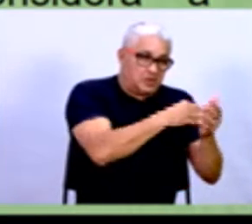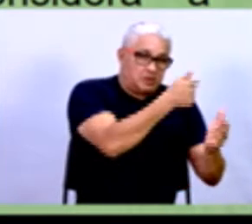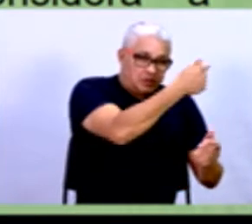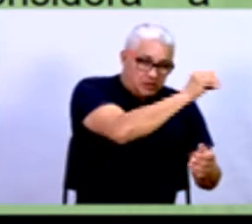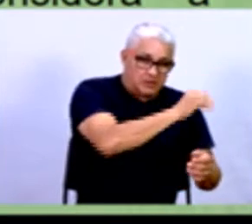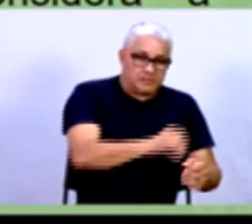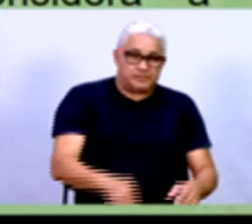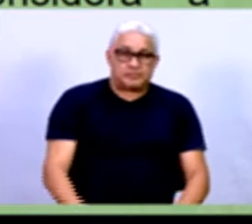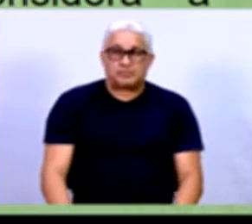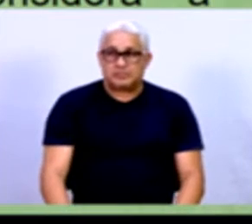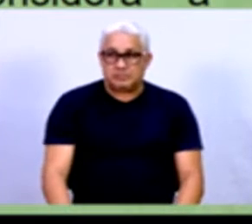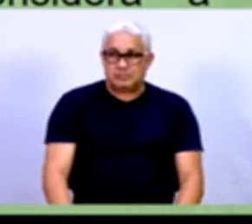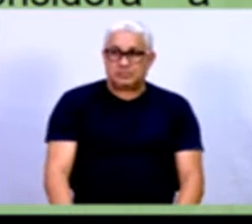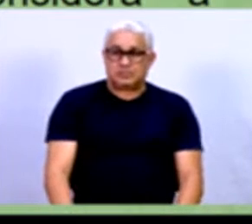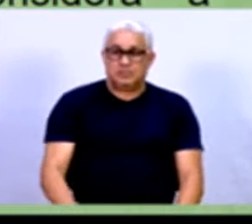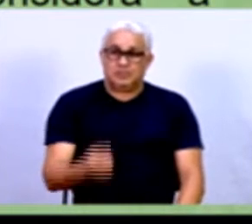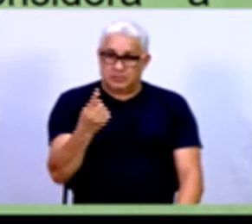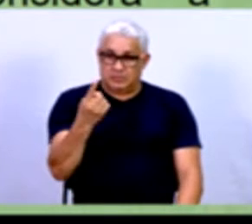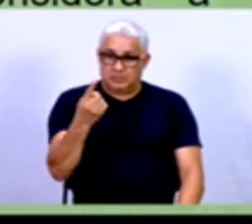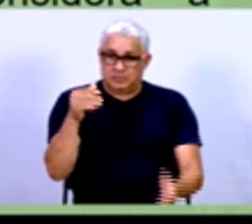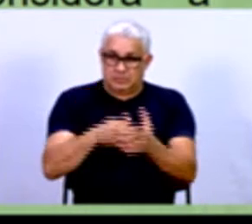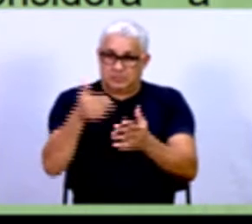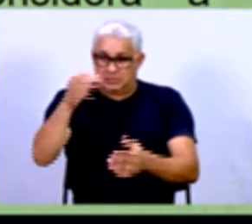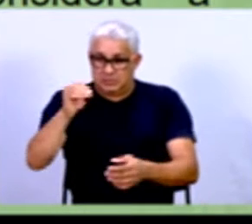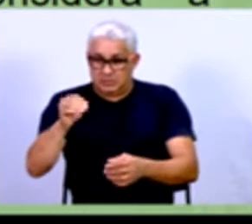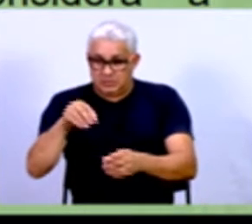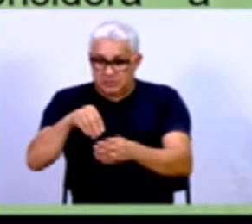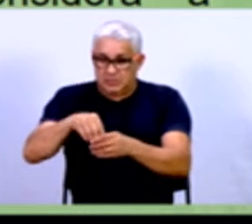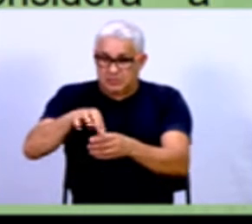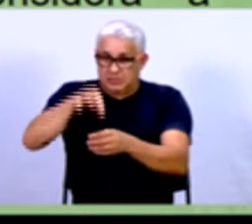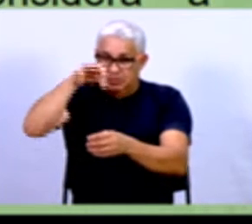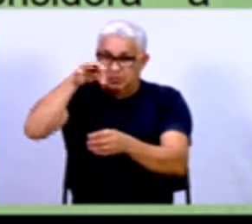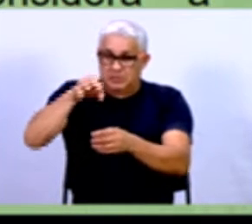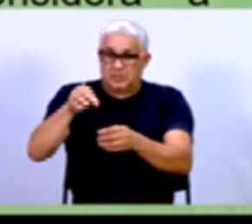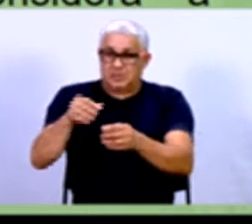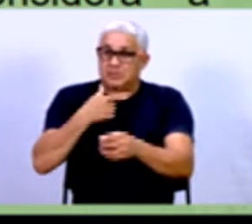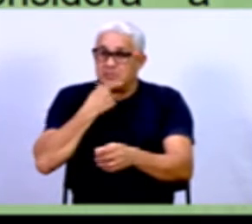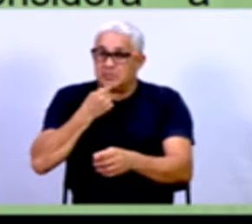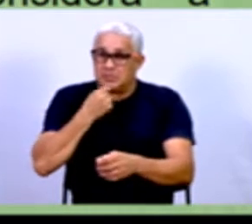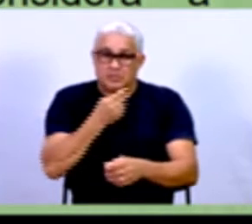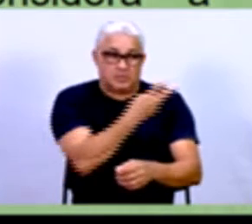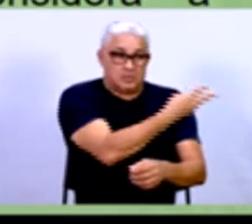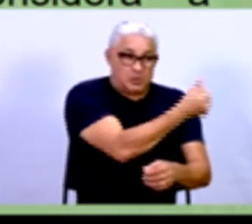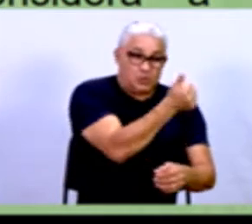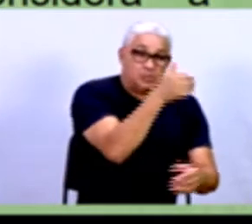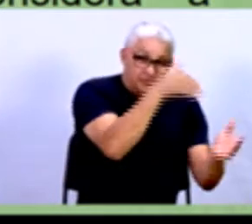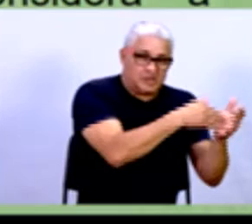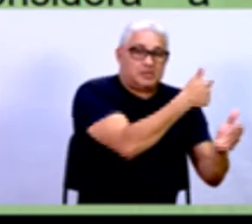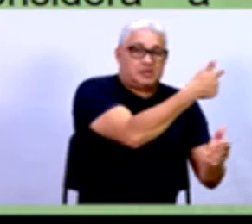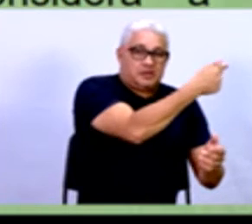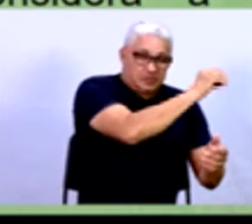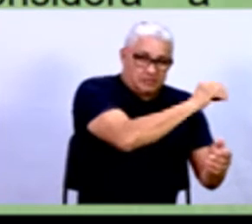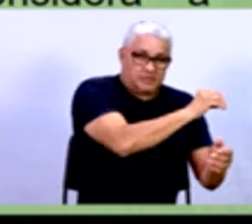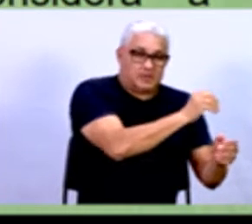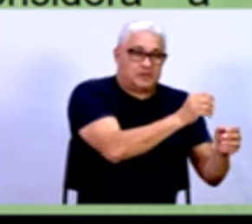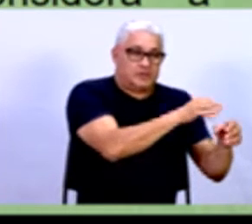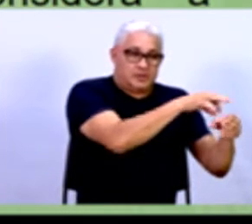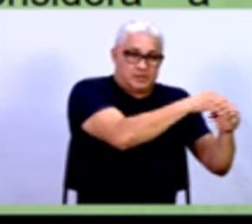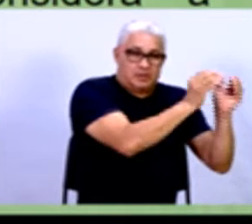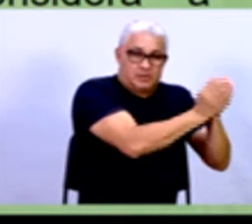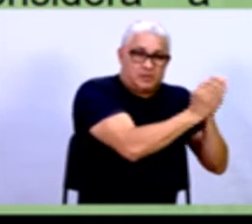possui a numeração de 1 a 30, que é para sortear os homens, e de 31 a 70, que é para sortear as mulheres. Aí, nós vamos pegar...